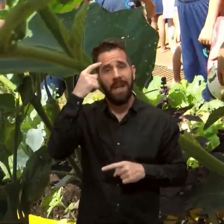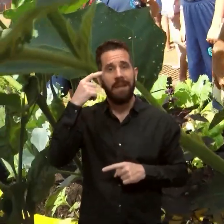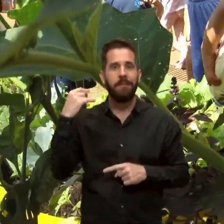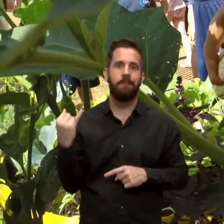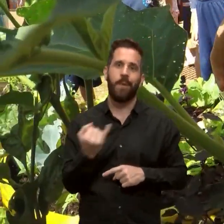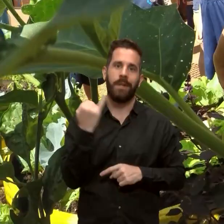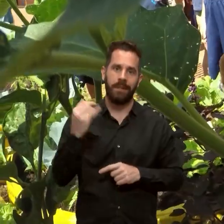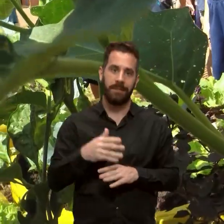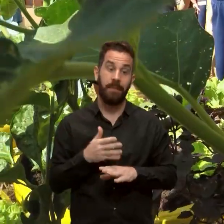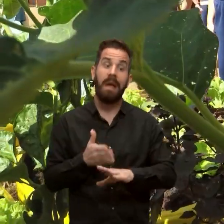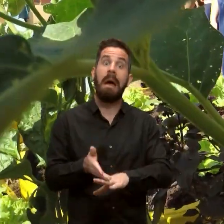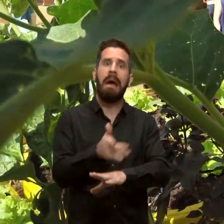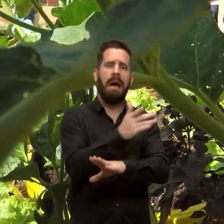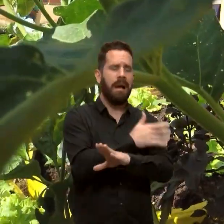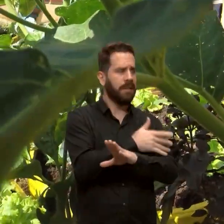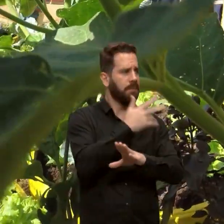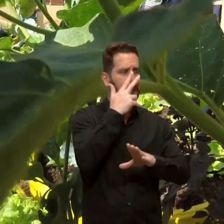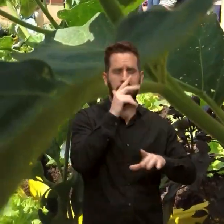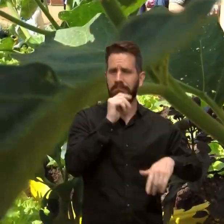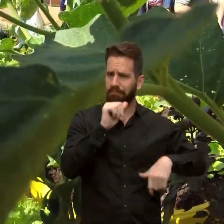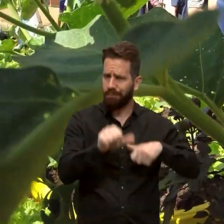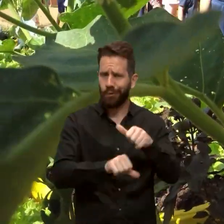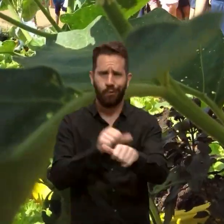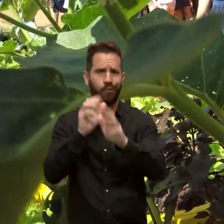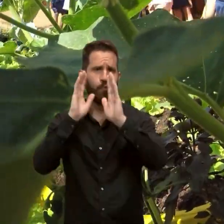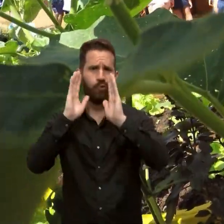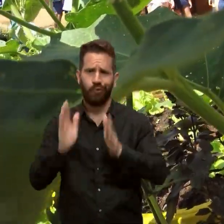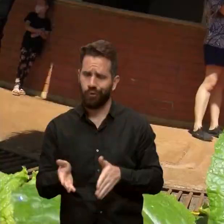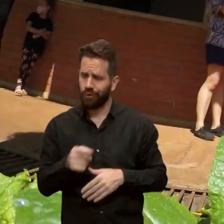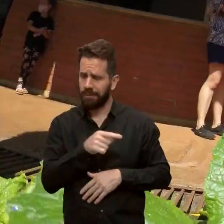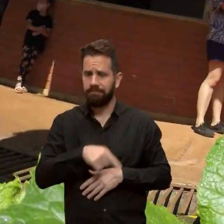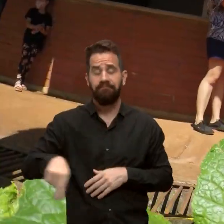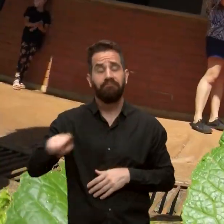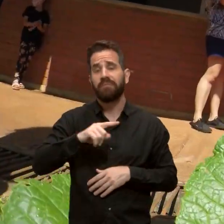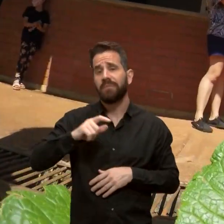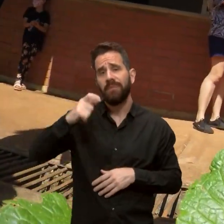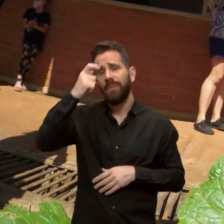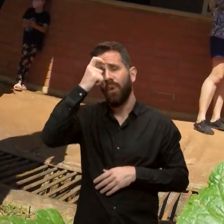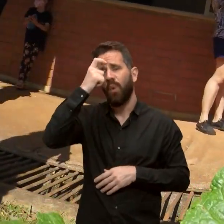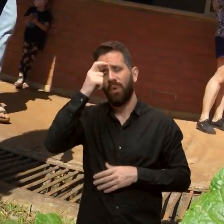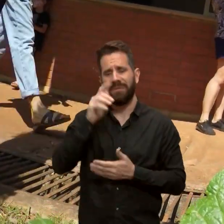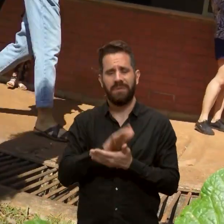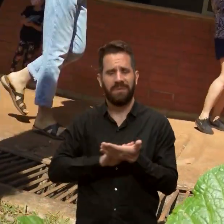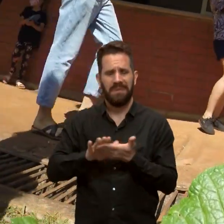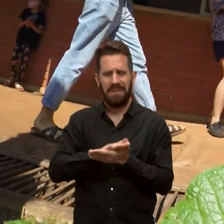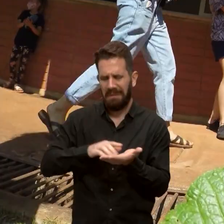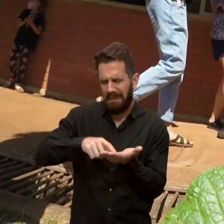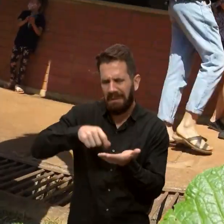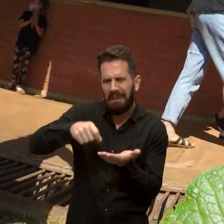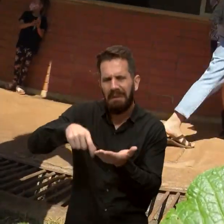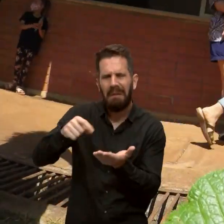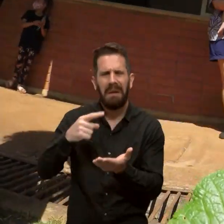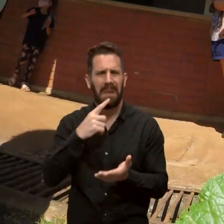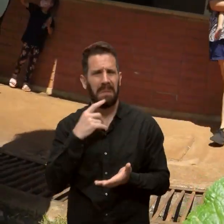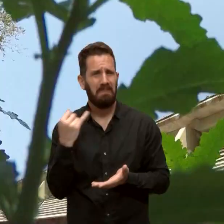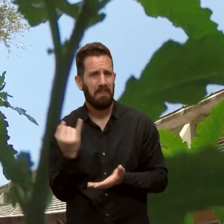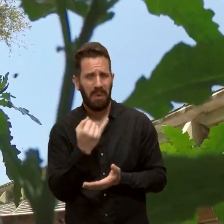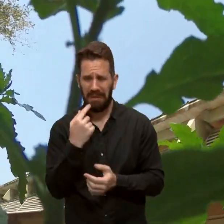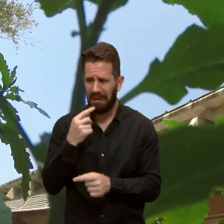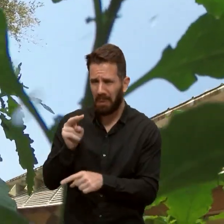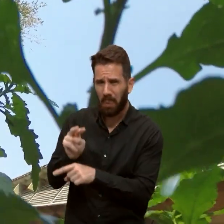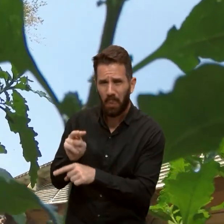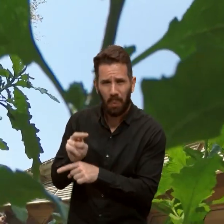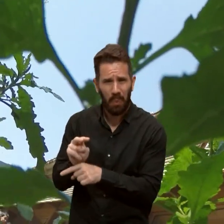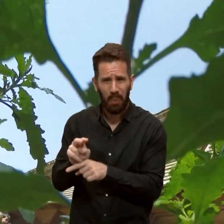depois tem uma diferença muito grande. O antes que eles não tinham a consciência da importância que tinha a horta, da importância que tinha cuidar do verde, das